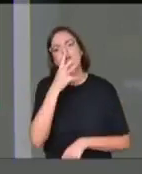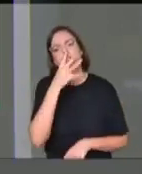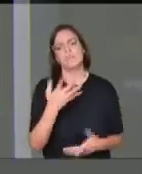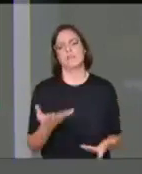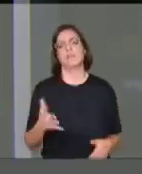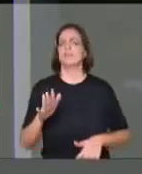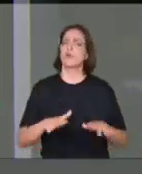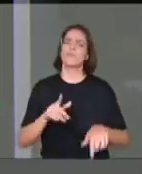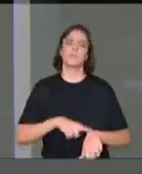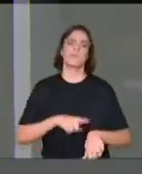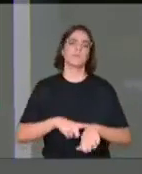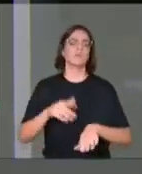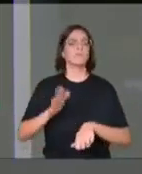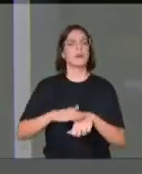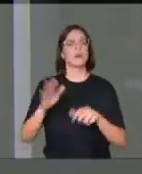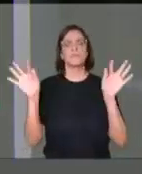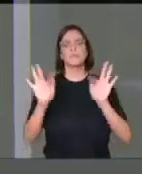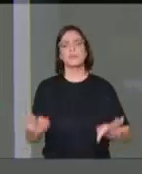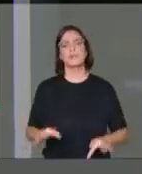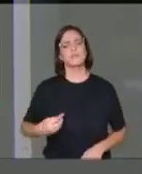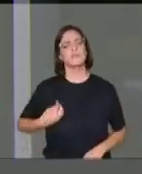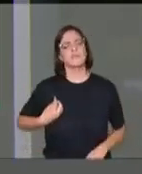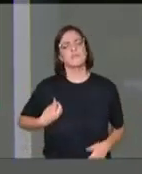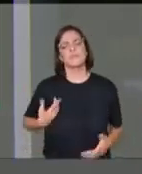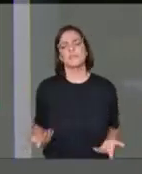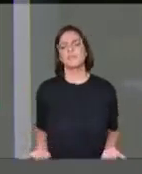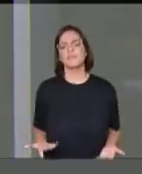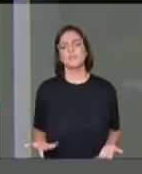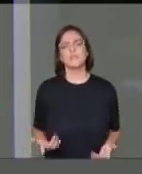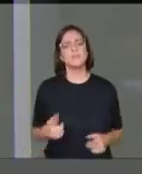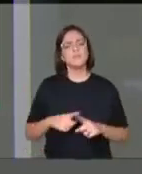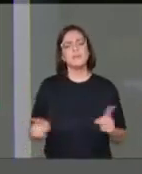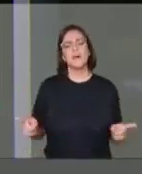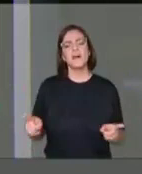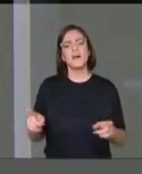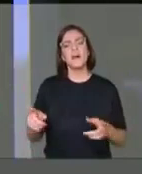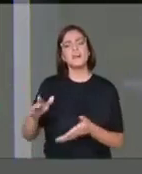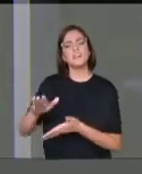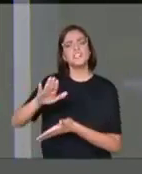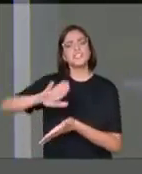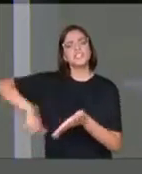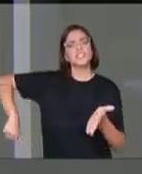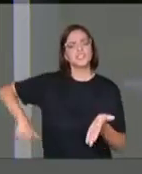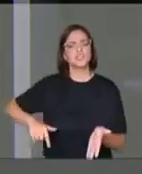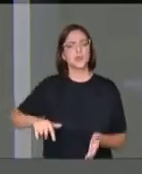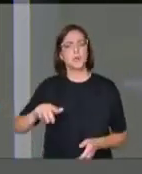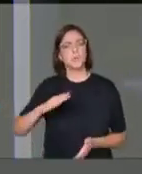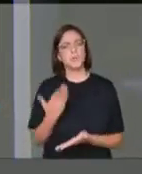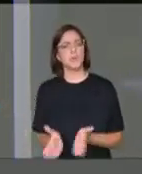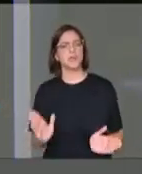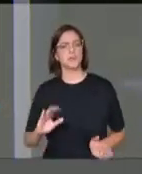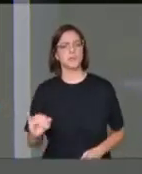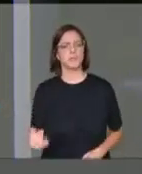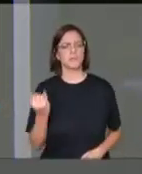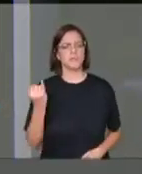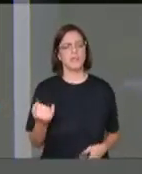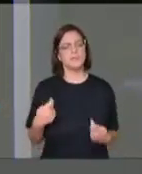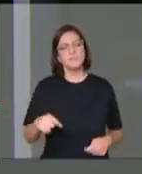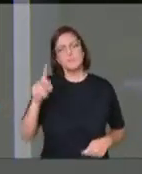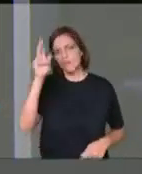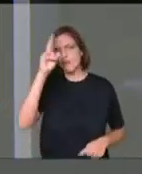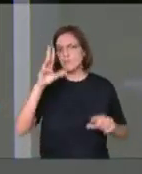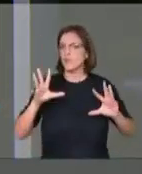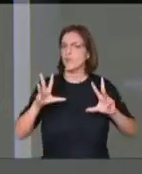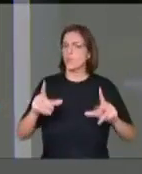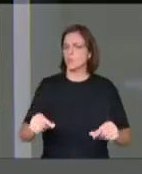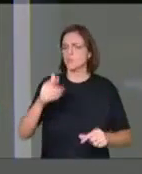momento, talvez, o momento mais importante, mais feliz da sua vida, e que muitas vezes estão excluídos da possibilidade de ver o clube jogar. Então, que a gente aqui lembre de